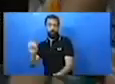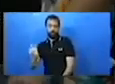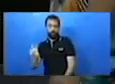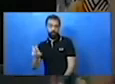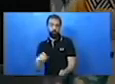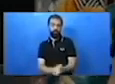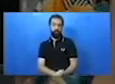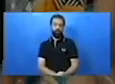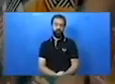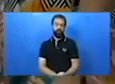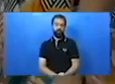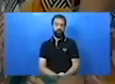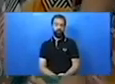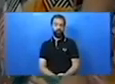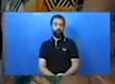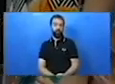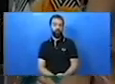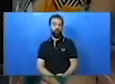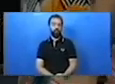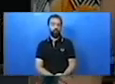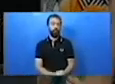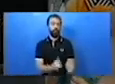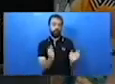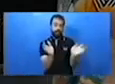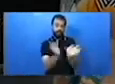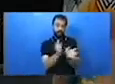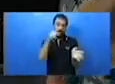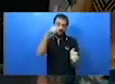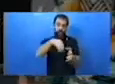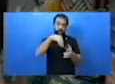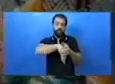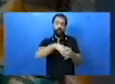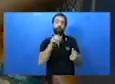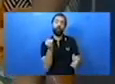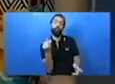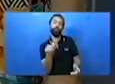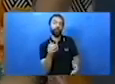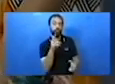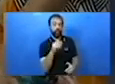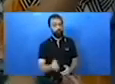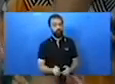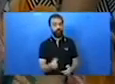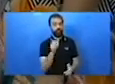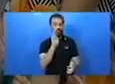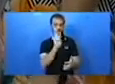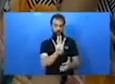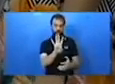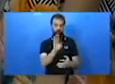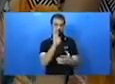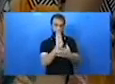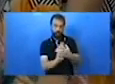grupos? 5 grupos com 4 palitos cada grupo. Olha lá,